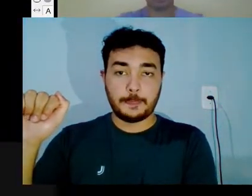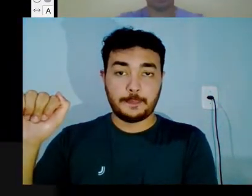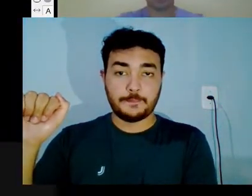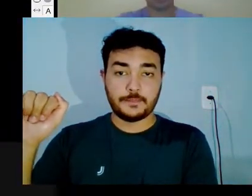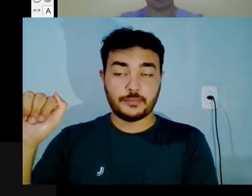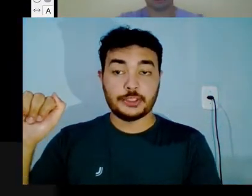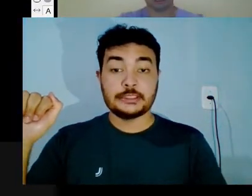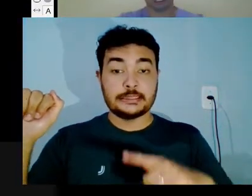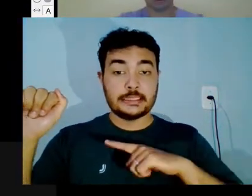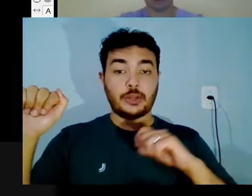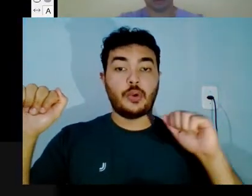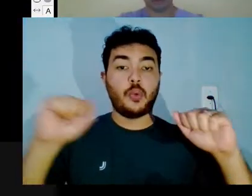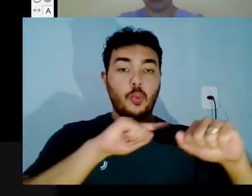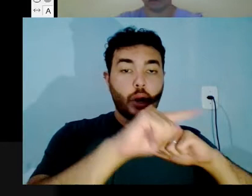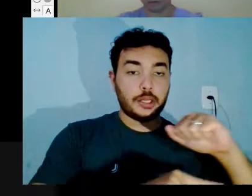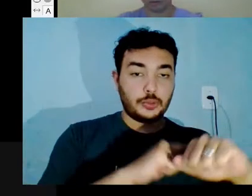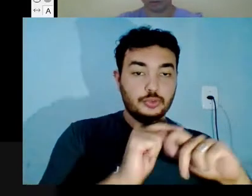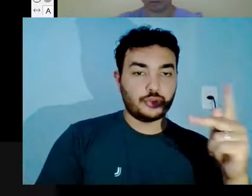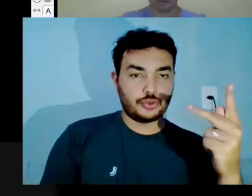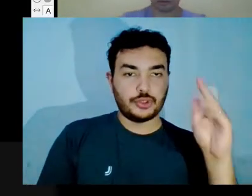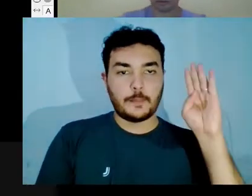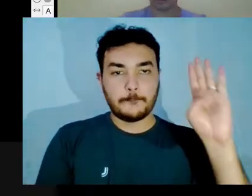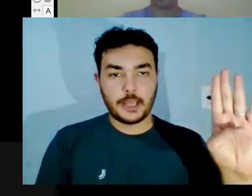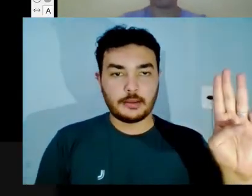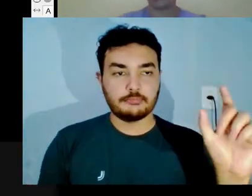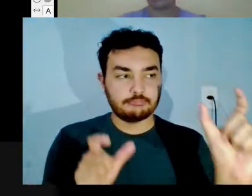Eu tenho o átomo de hidrogênio B.